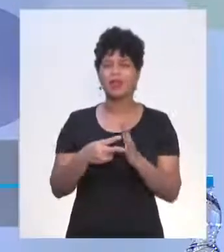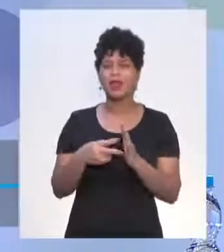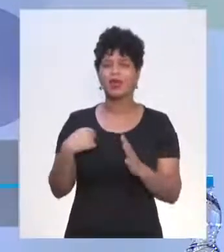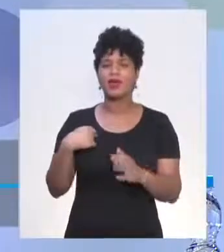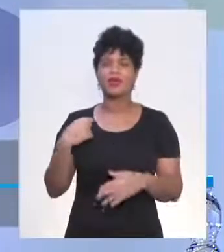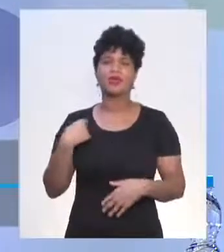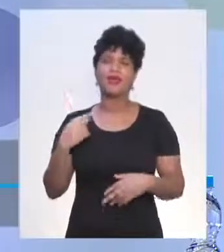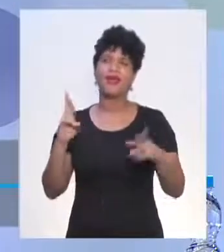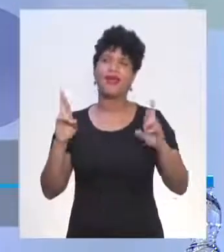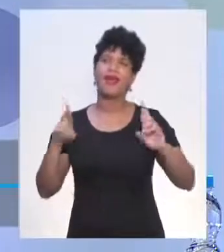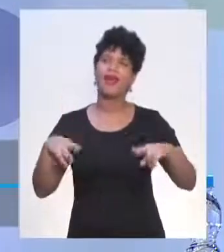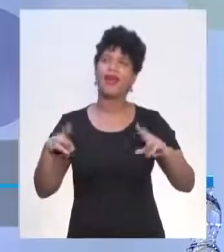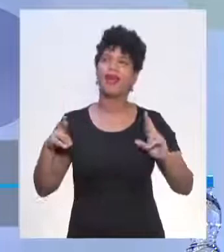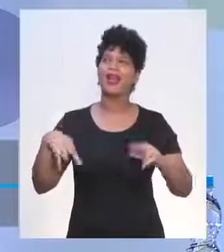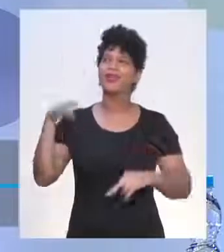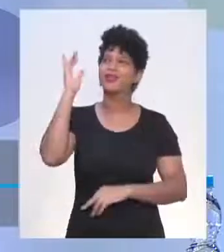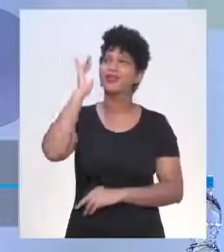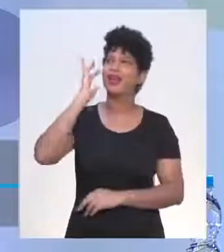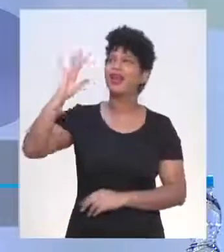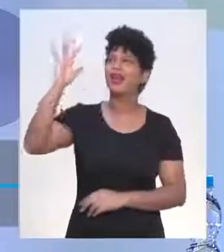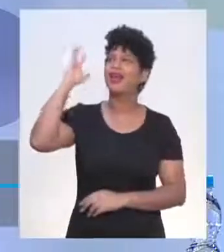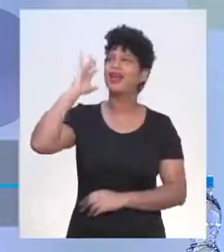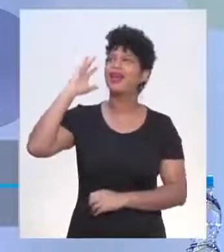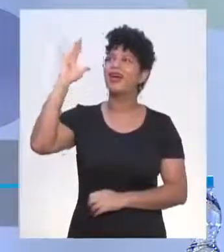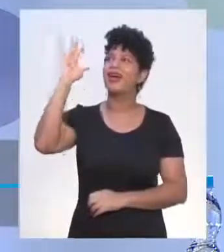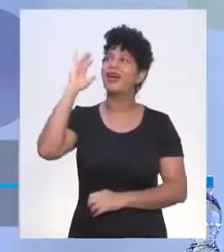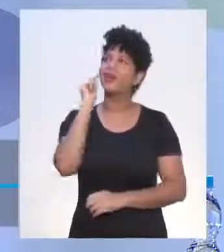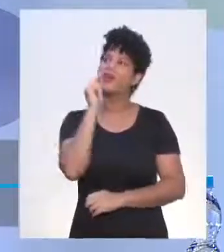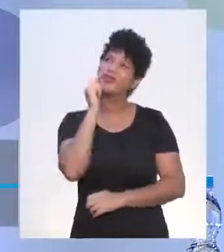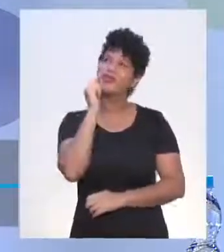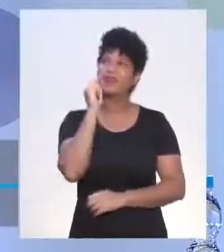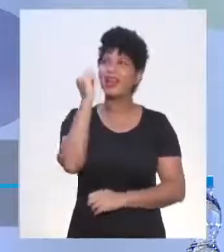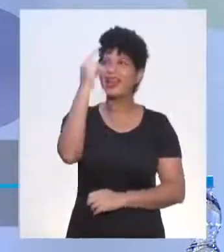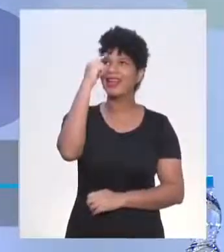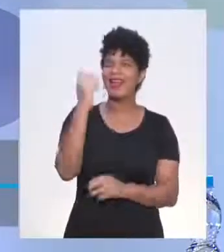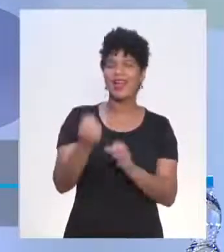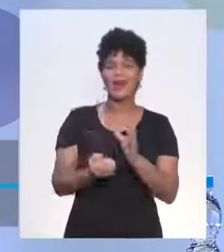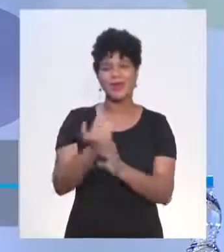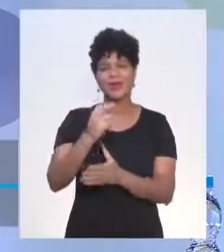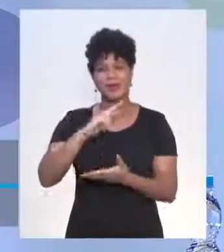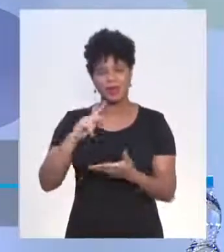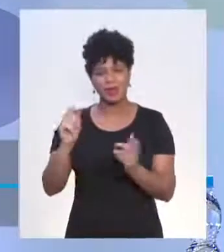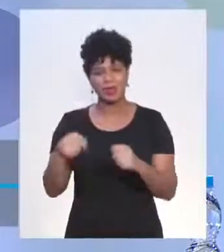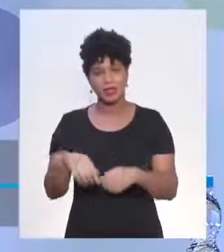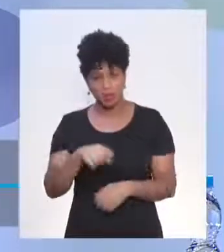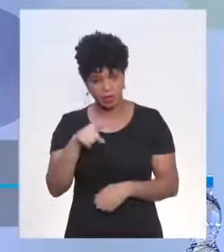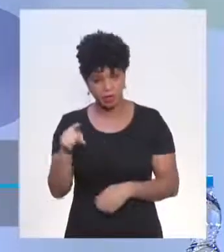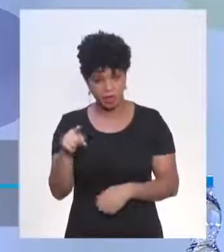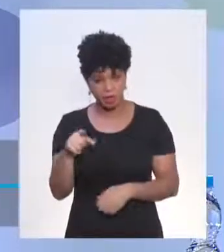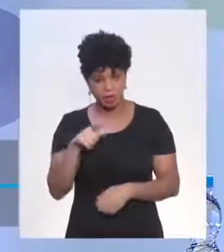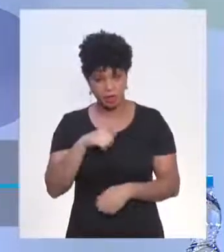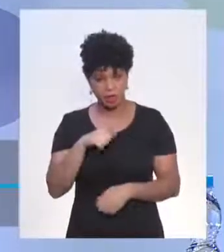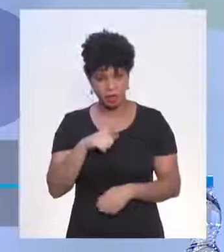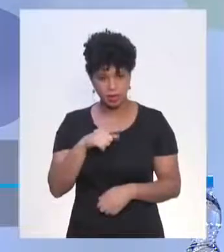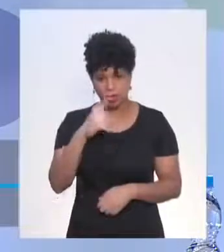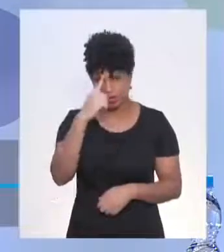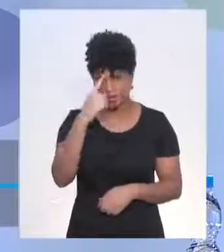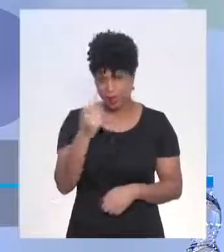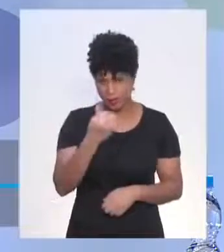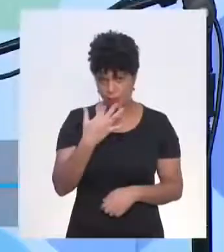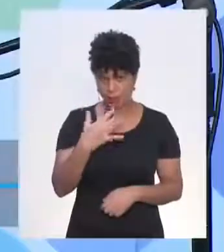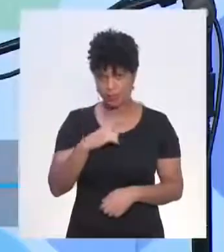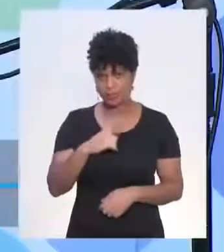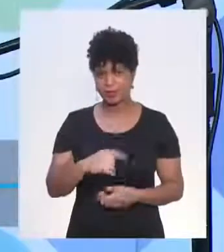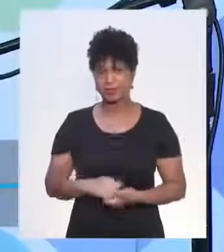quando você dá uma relaxadinha sabe a cabeça está nas nuvens eu acho que essa hora vem boas ideias os professores fizeram uma boa ideia vamos ver